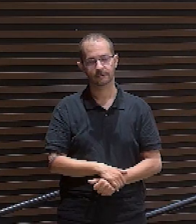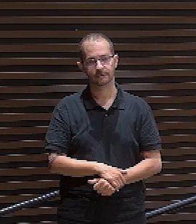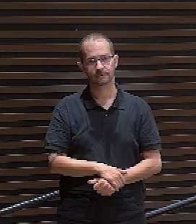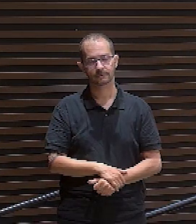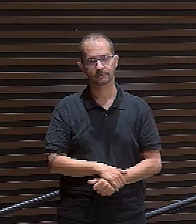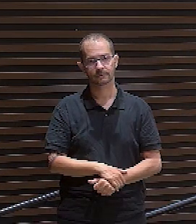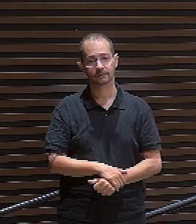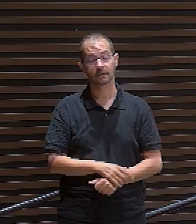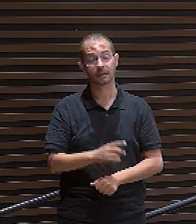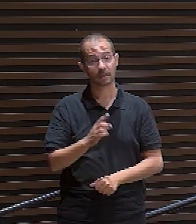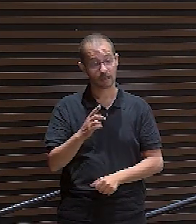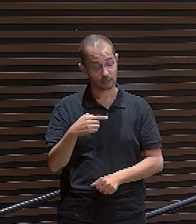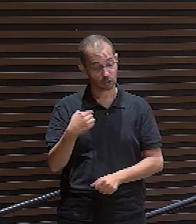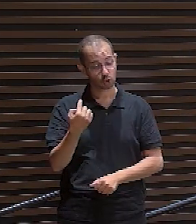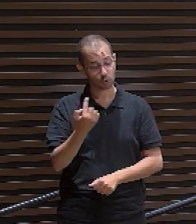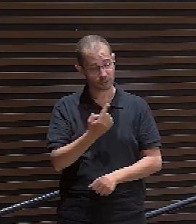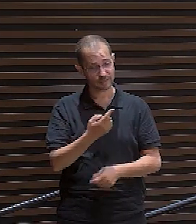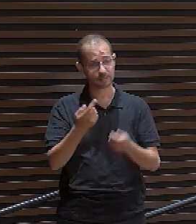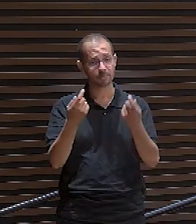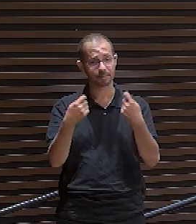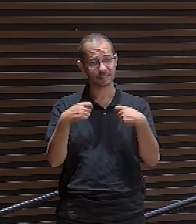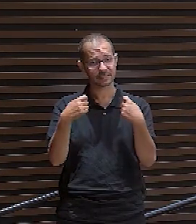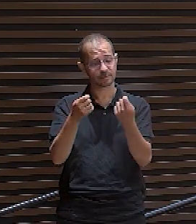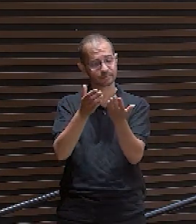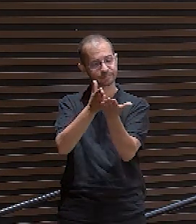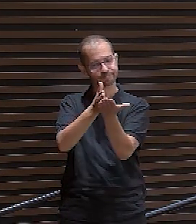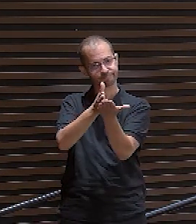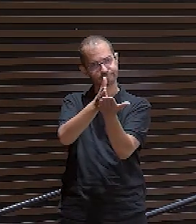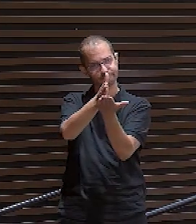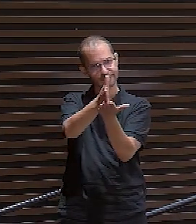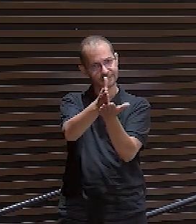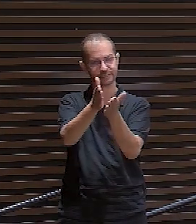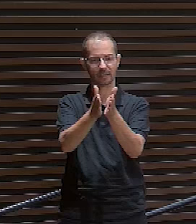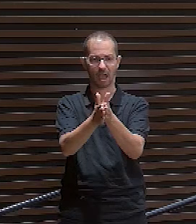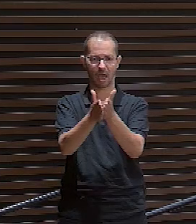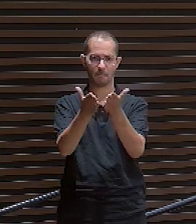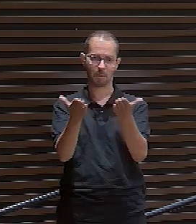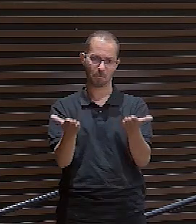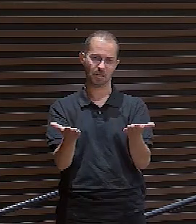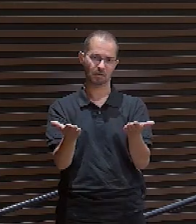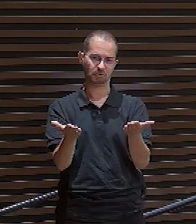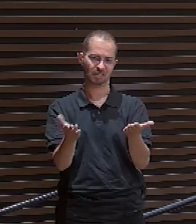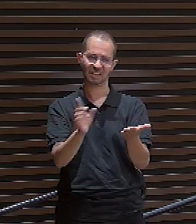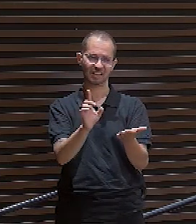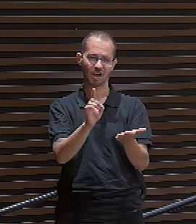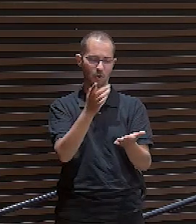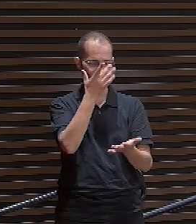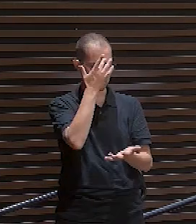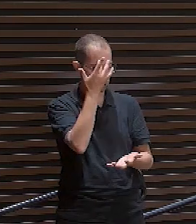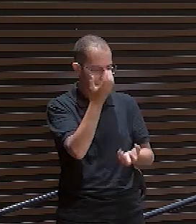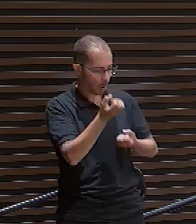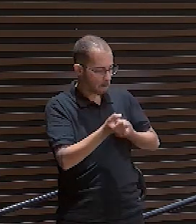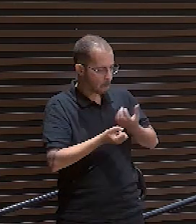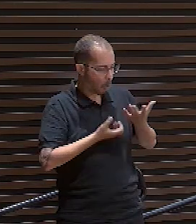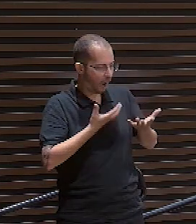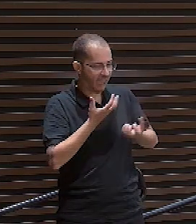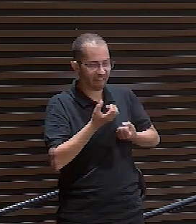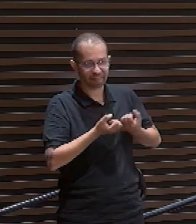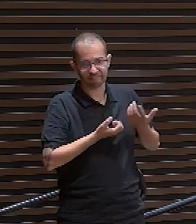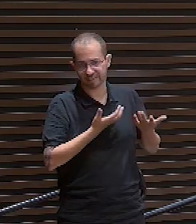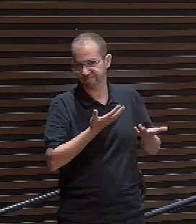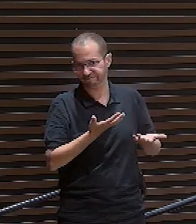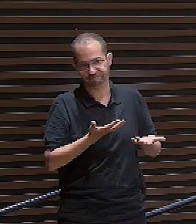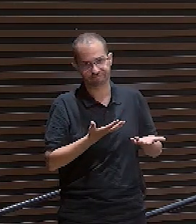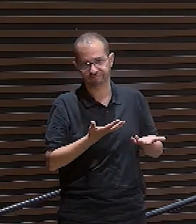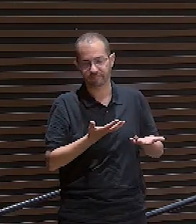Nós temos que ser de acordo com o que diz a Bíblia, e não do que diz o poeta. A inspiração do poeta é